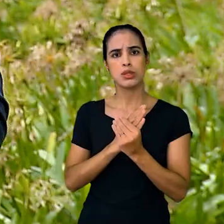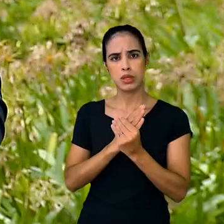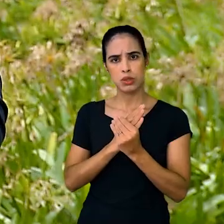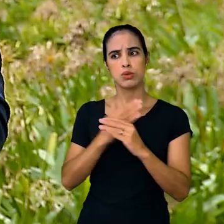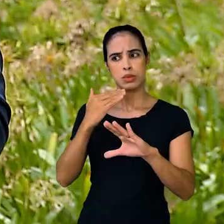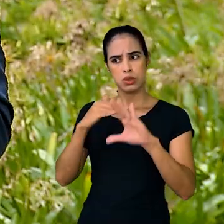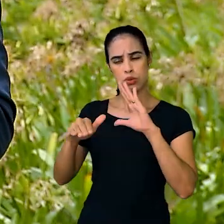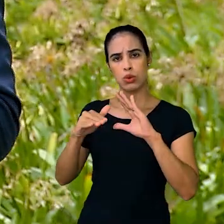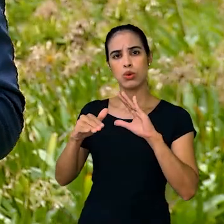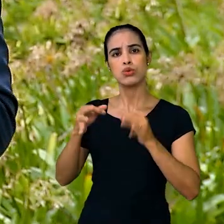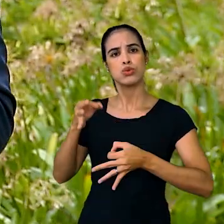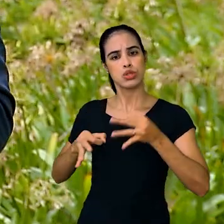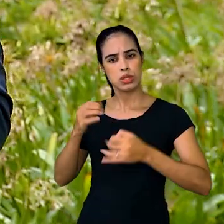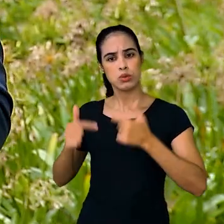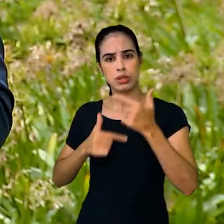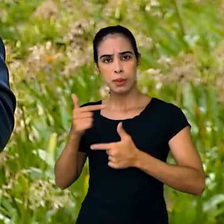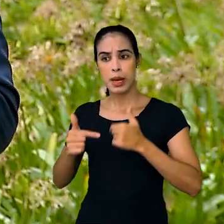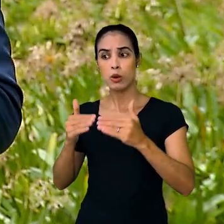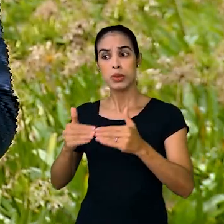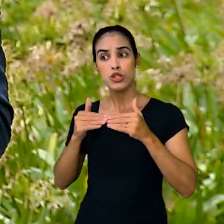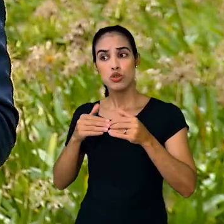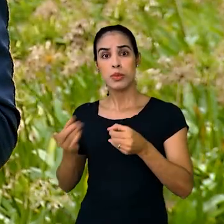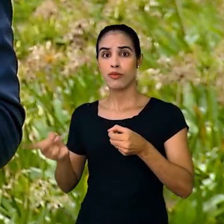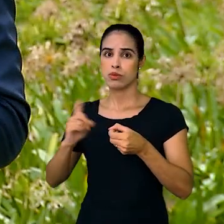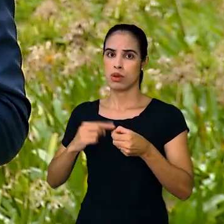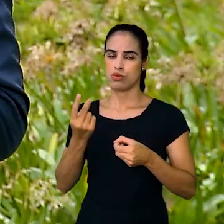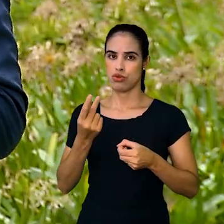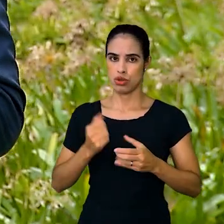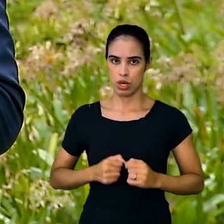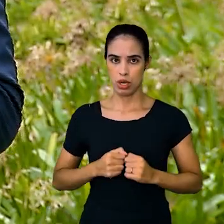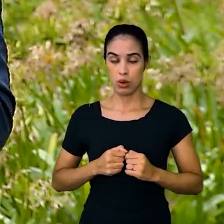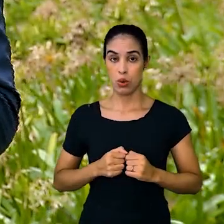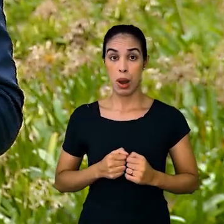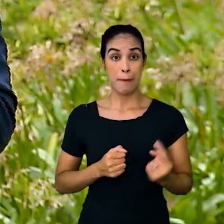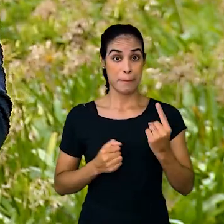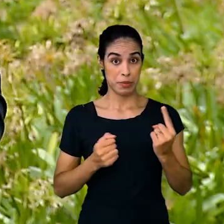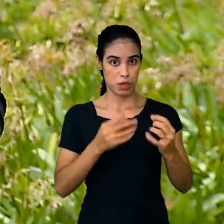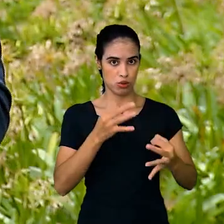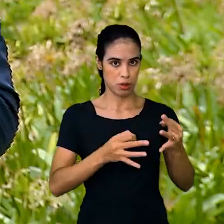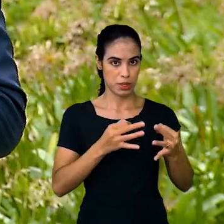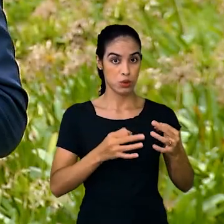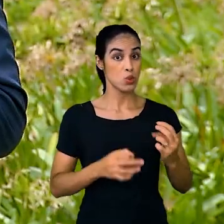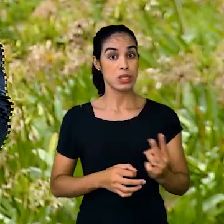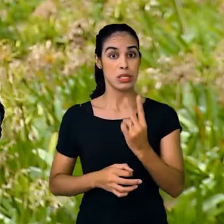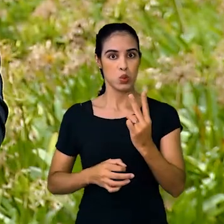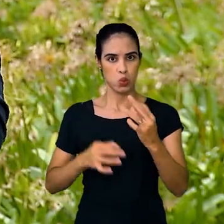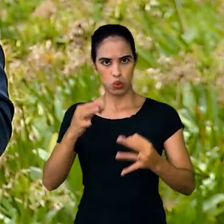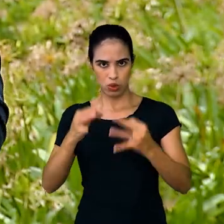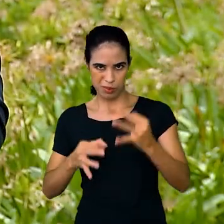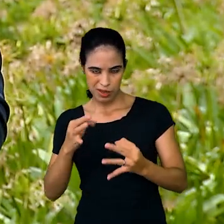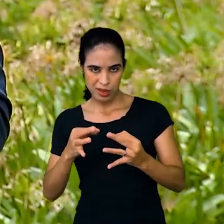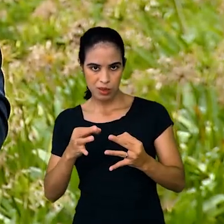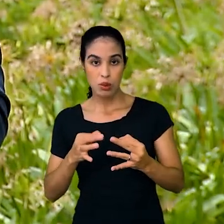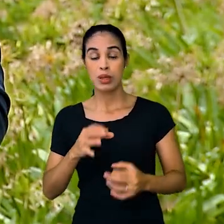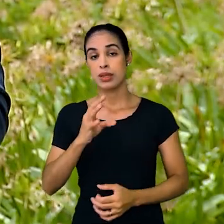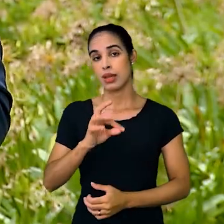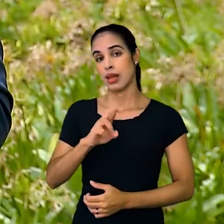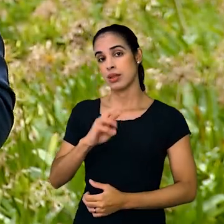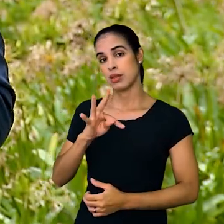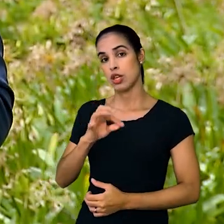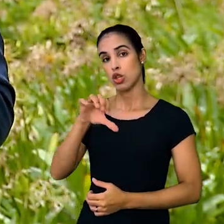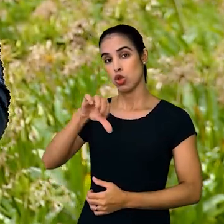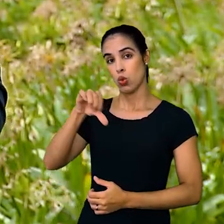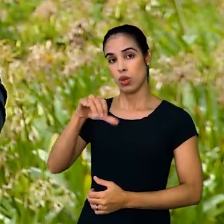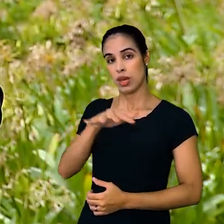Trabalho, solicitando a devolução do dinheiro. Em 1º e 2º graus, o pedido foi rejeitado. O Tribunal Regional do Trabalho da